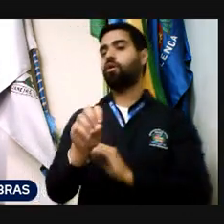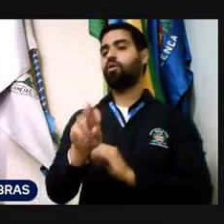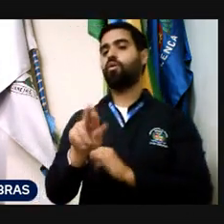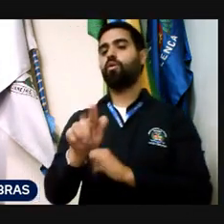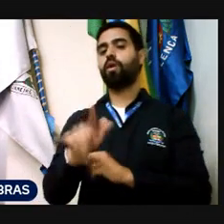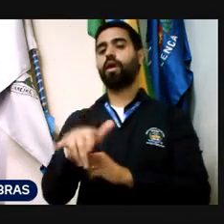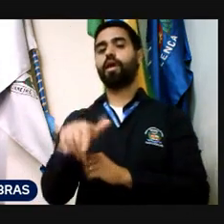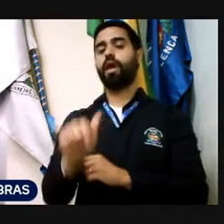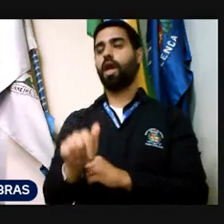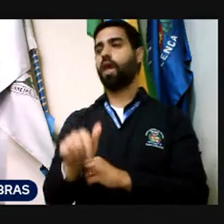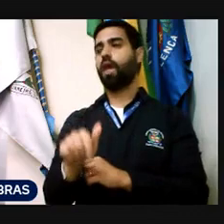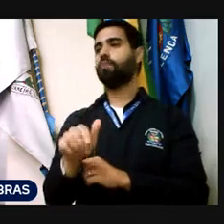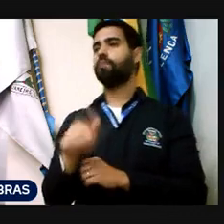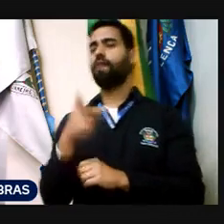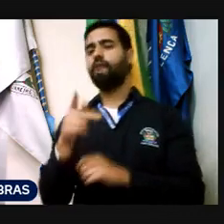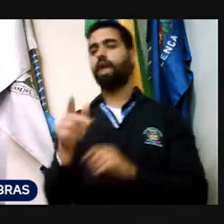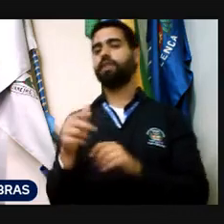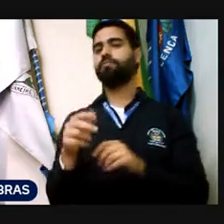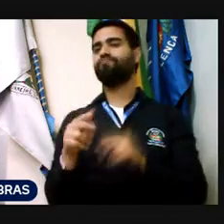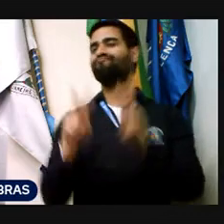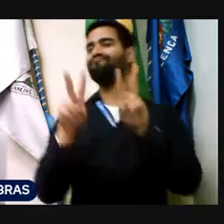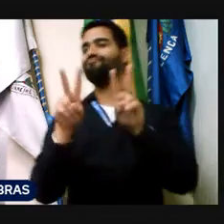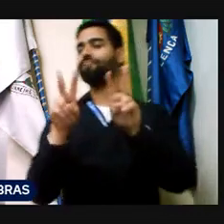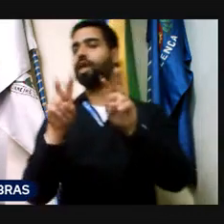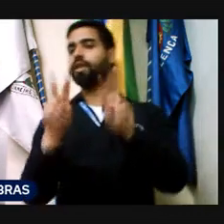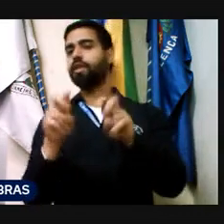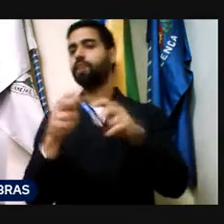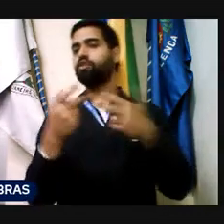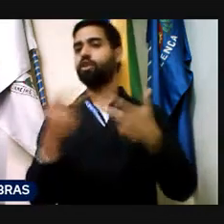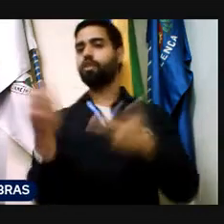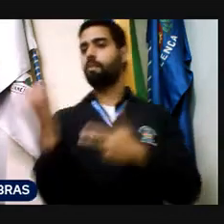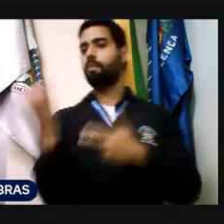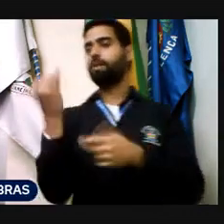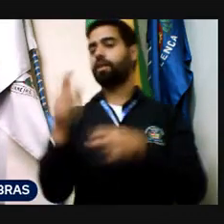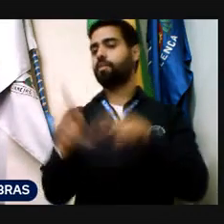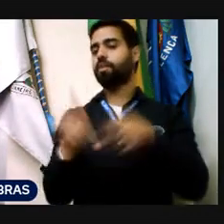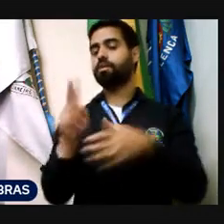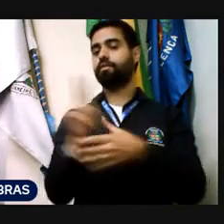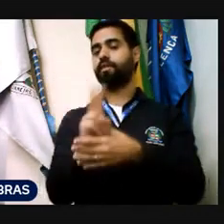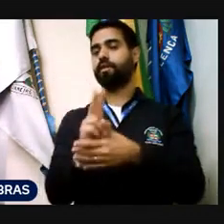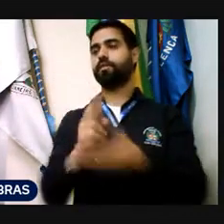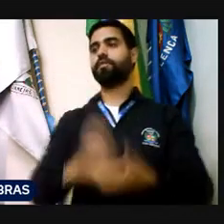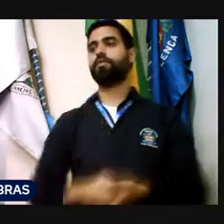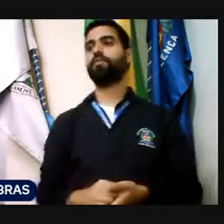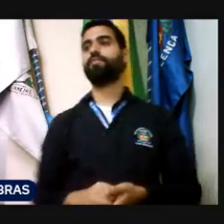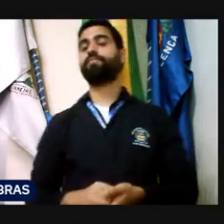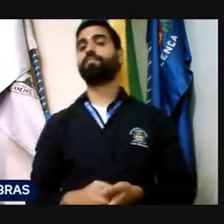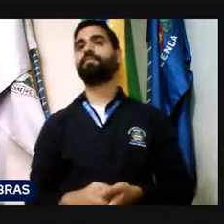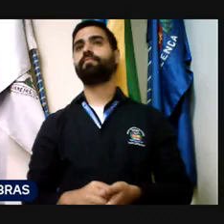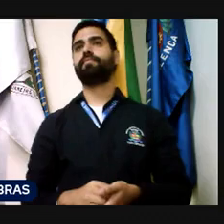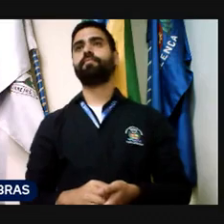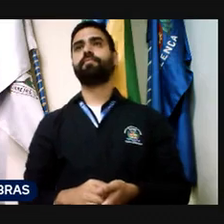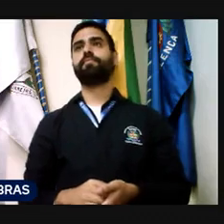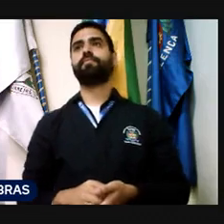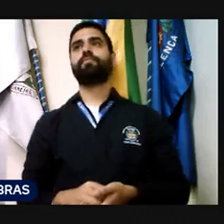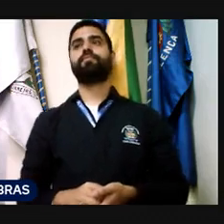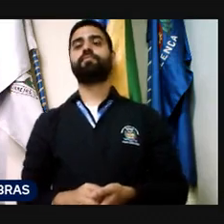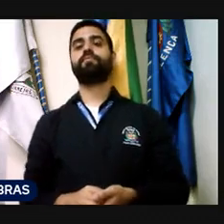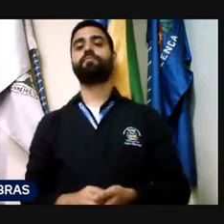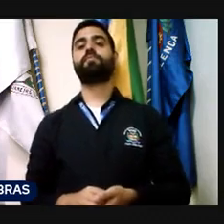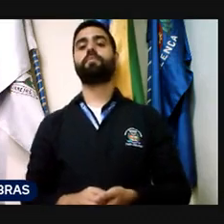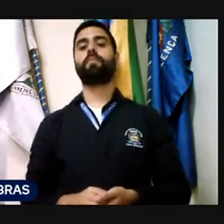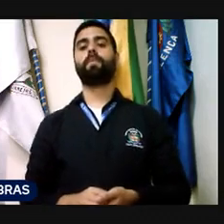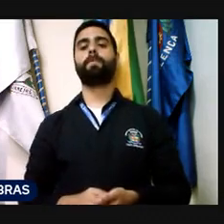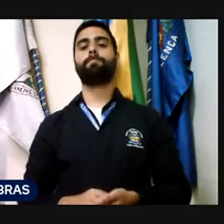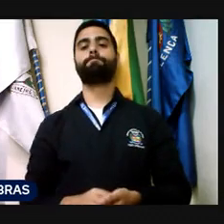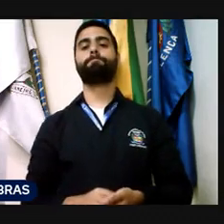Município, para tratar de serviço público relevante. Aproveitamos a oportunidade para reiterar aos Vossa Excelência o